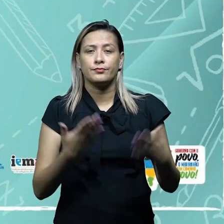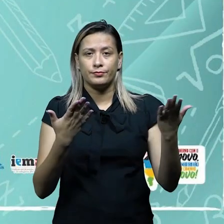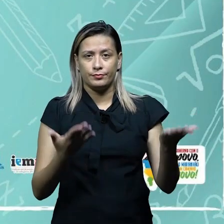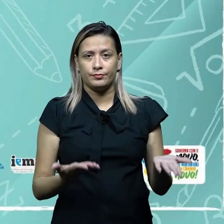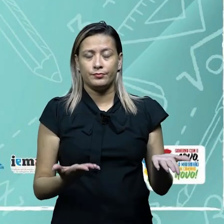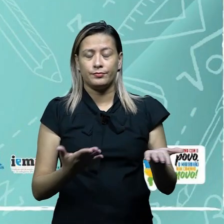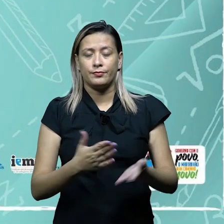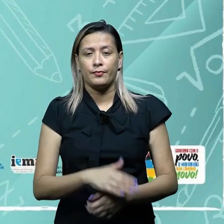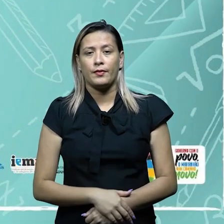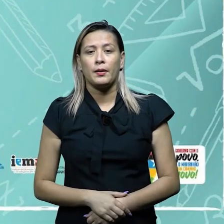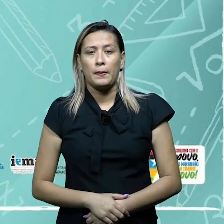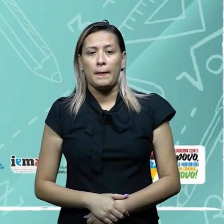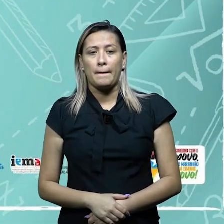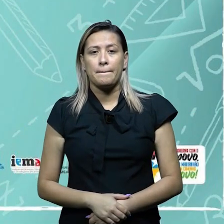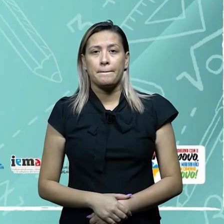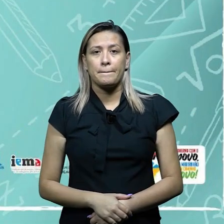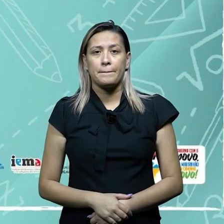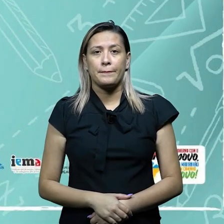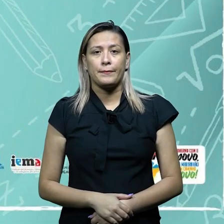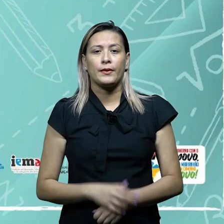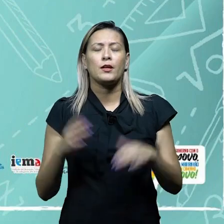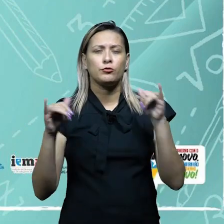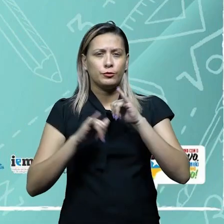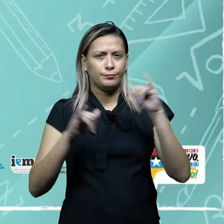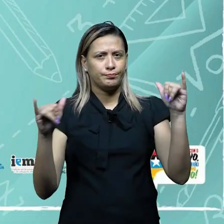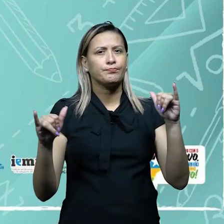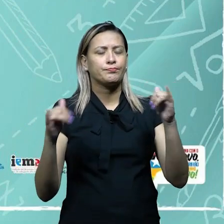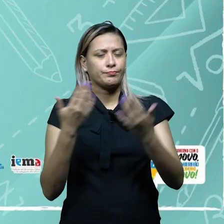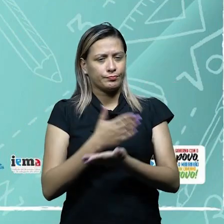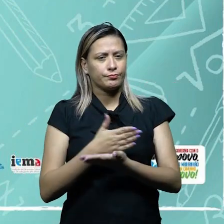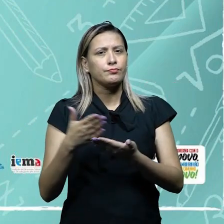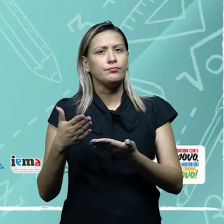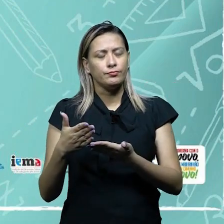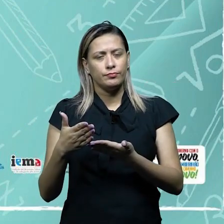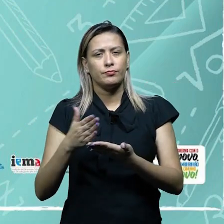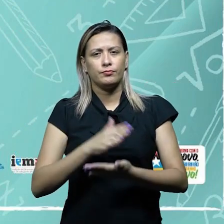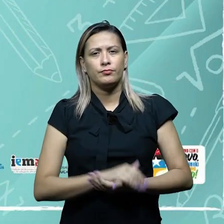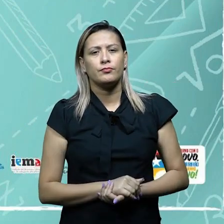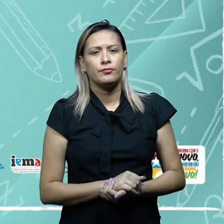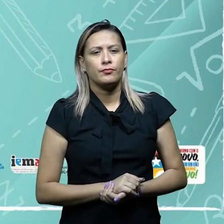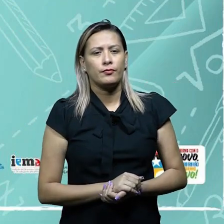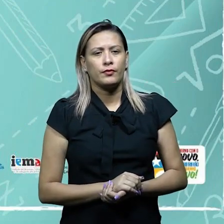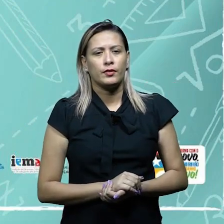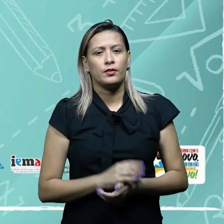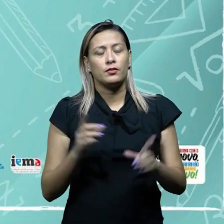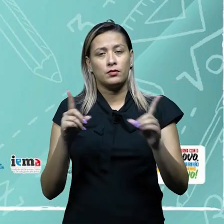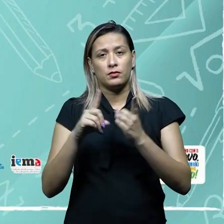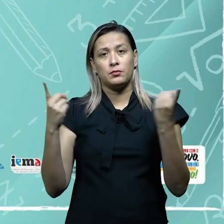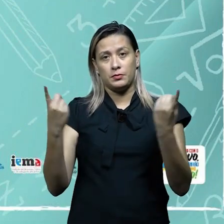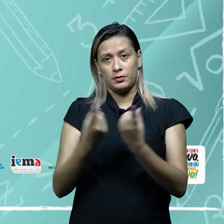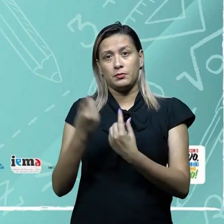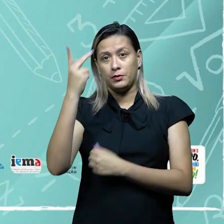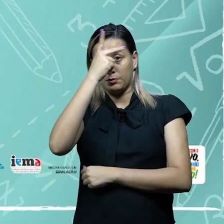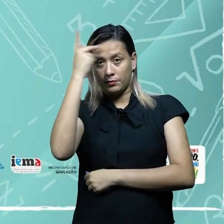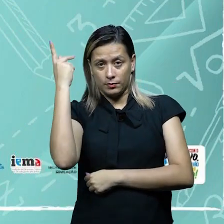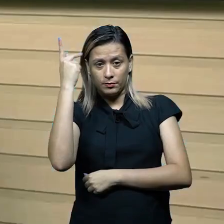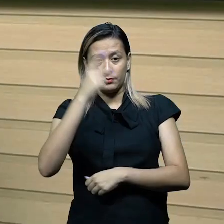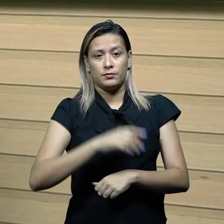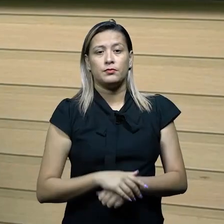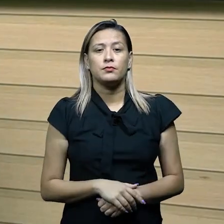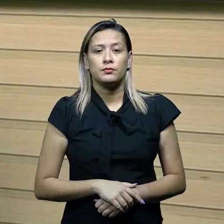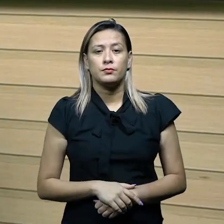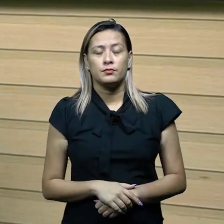E aí, vem o que eu venho alertando desde o início, chamando a atenção desde o início, que é o departamento